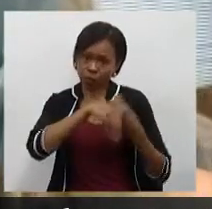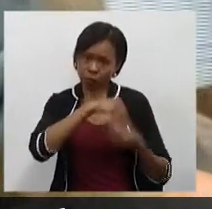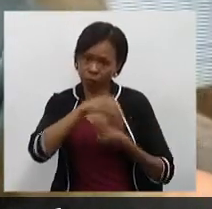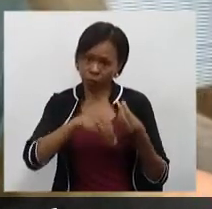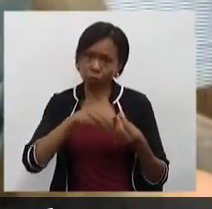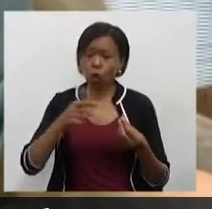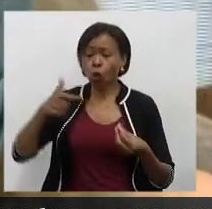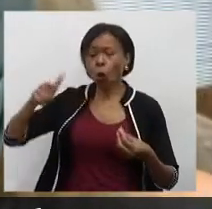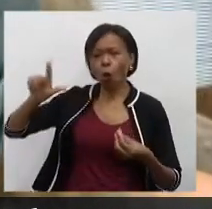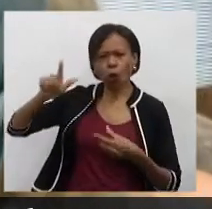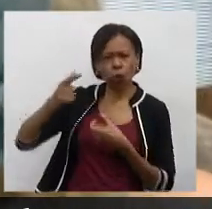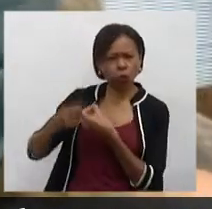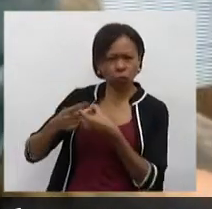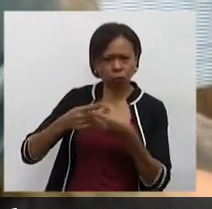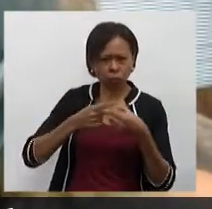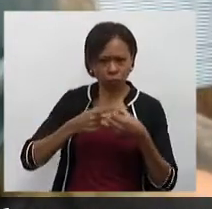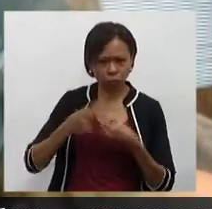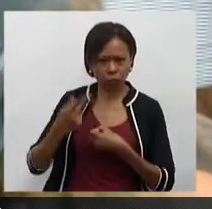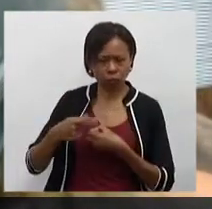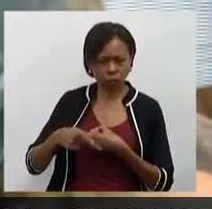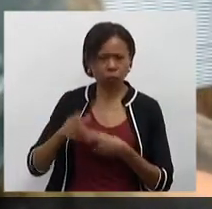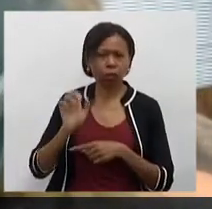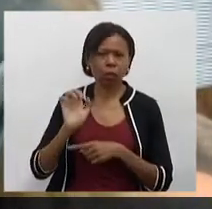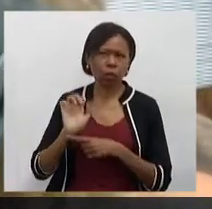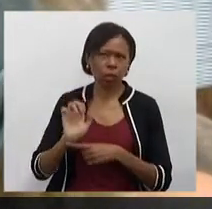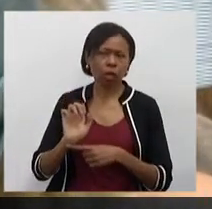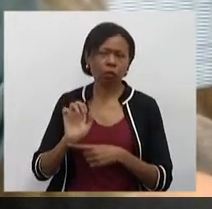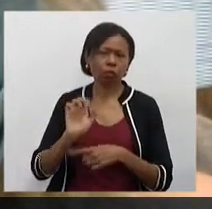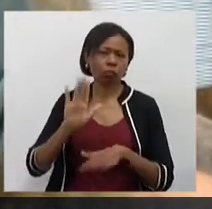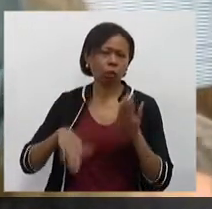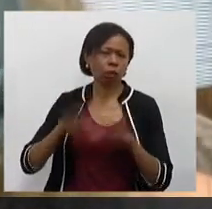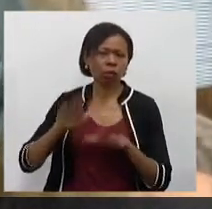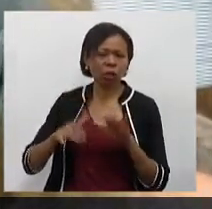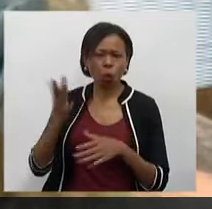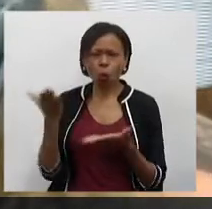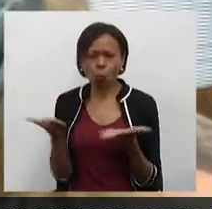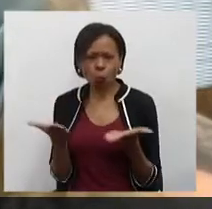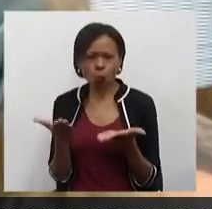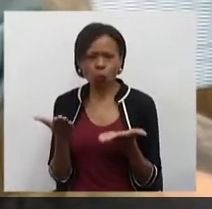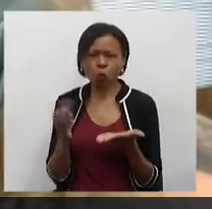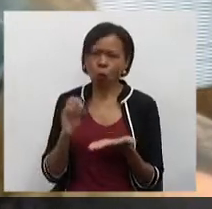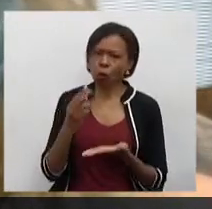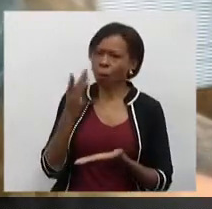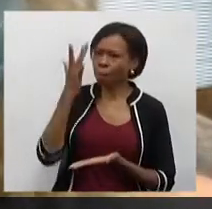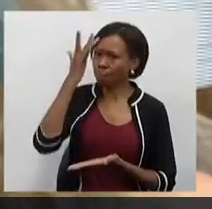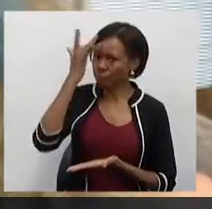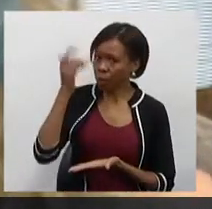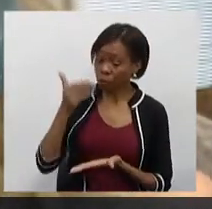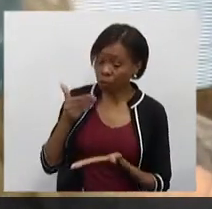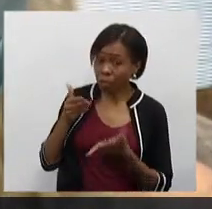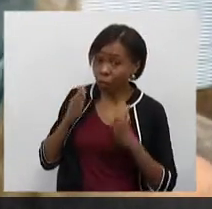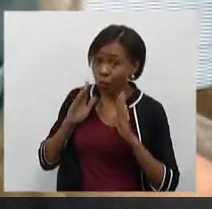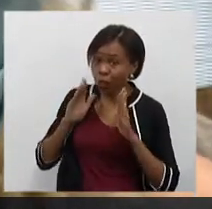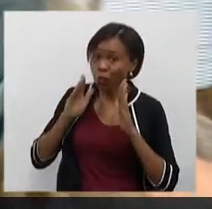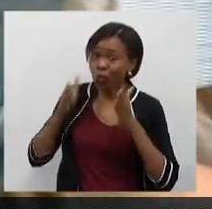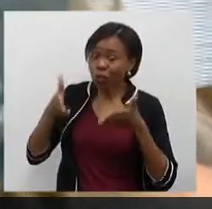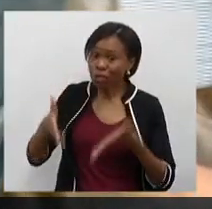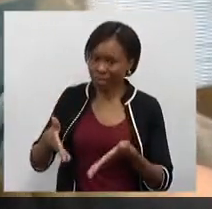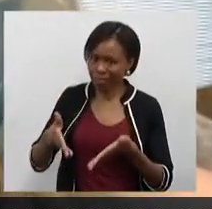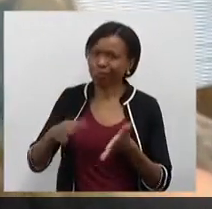nessa remessa que chegará entre hoje e amanhã no estado de Minas Gerais, e já será